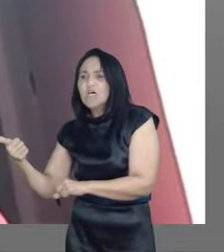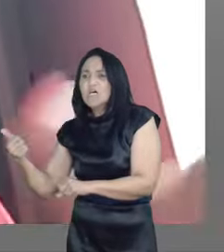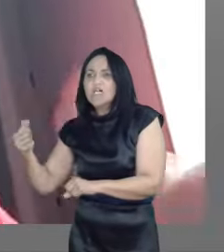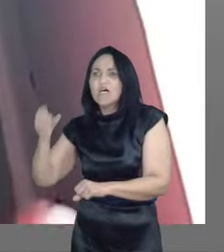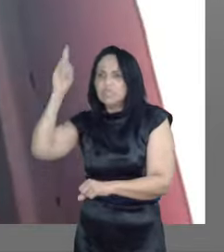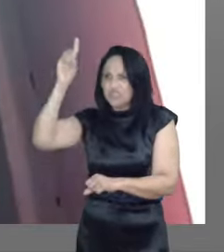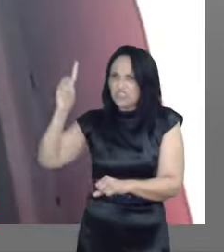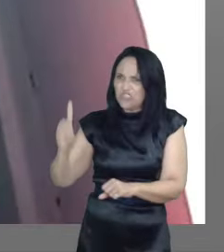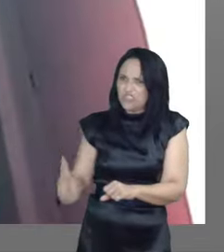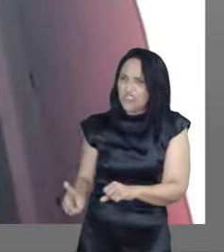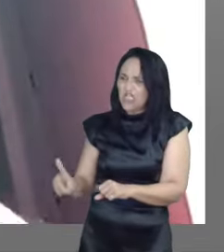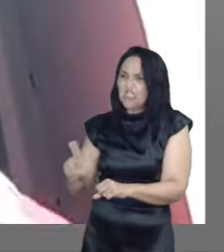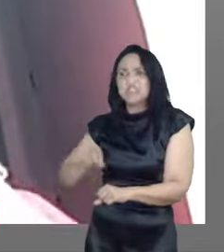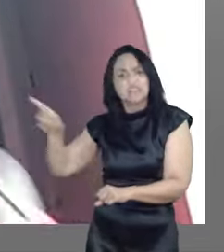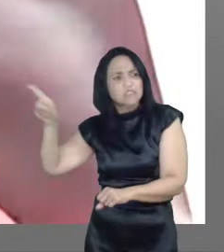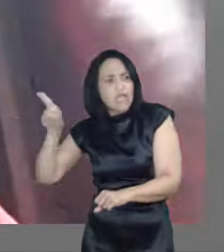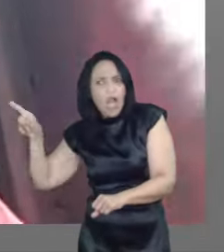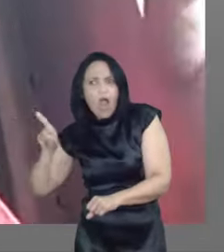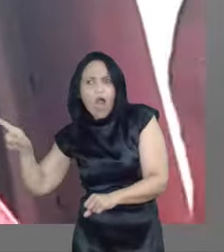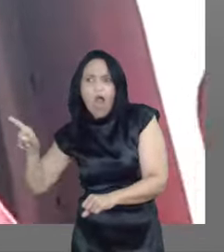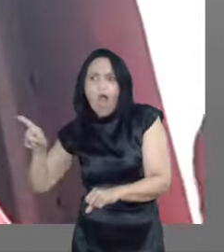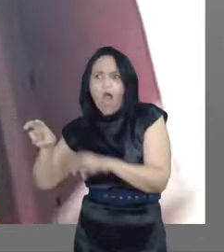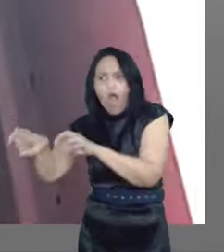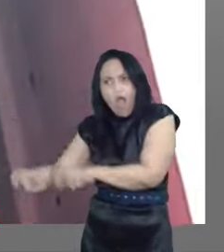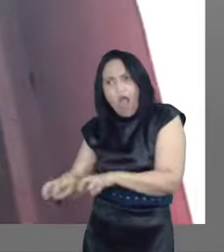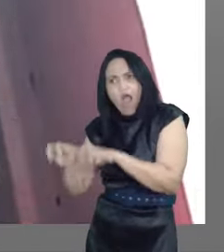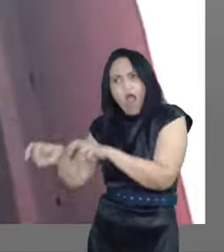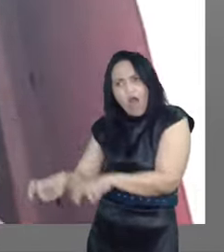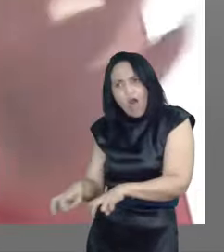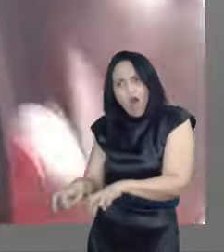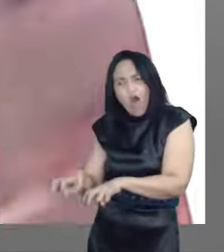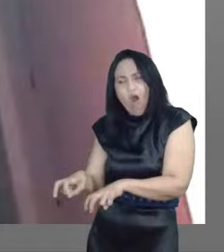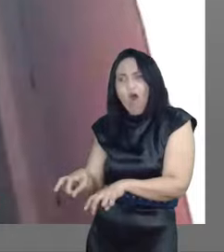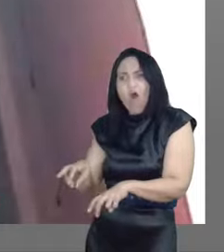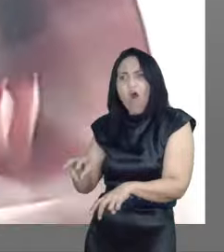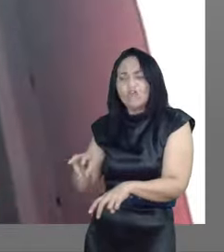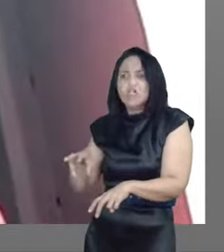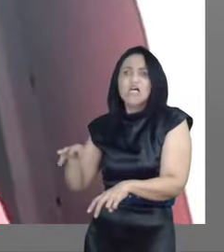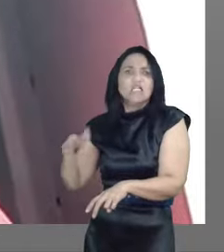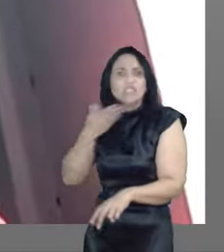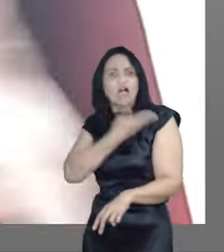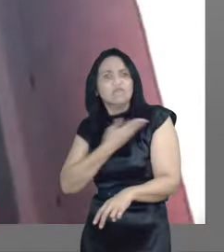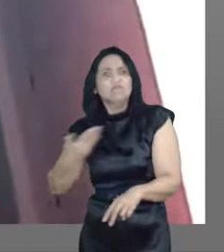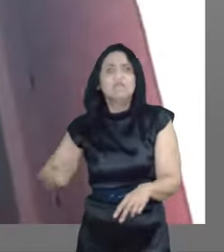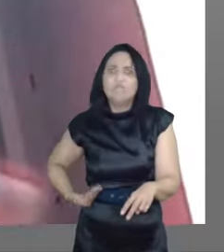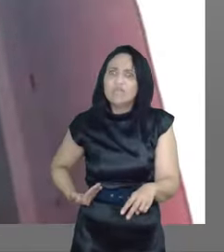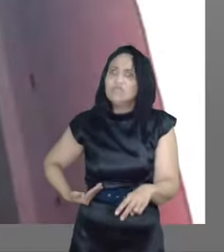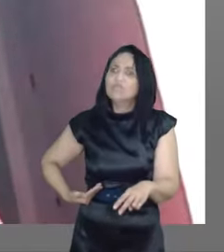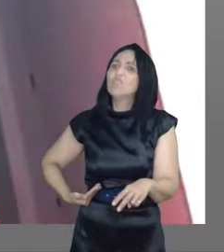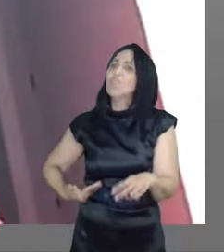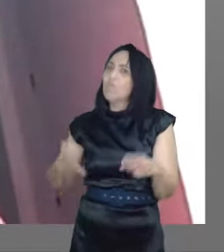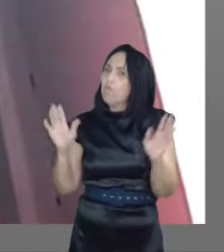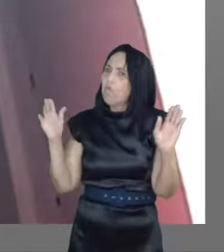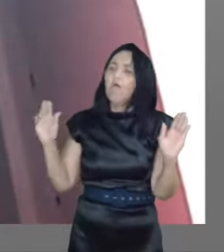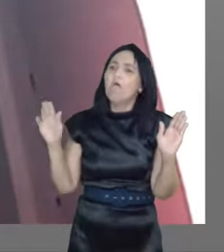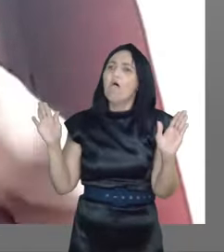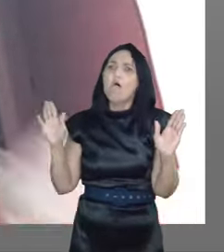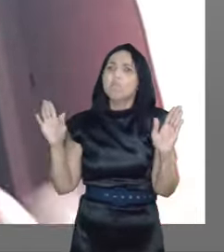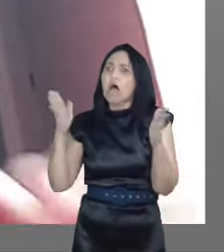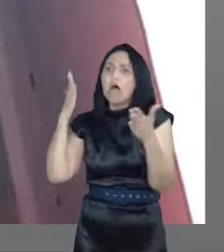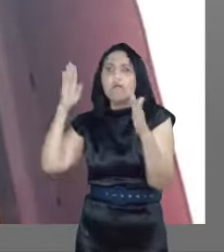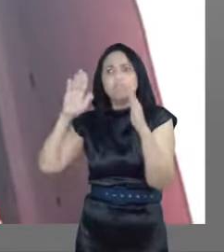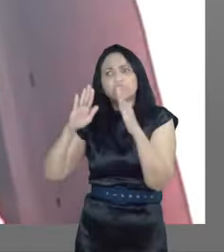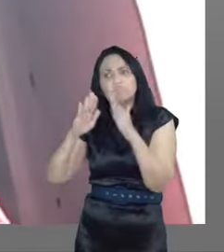trabalhando agora, está na roça, está na repartição pública, está na escola, onde esteja nesse